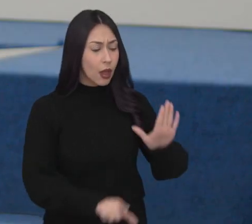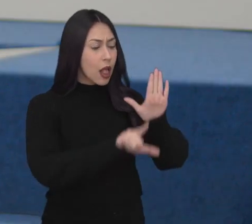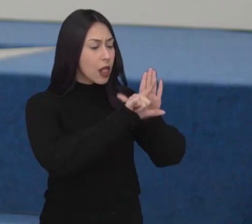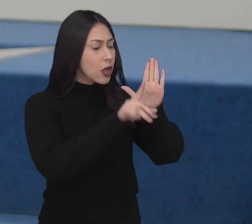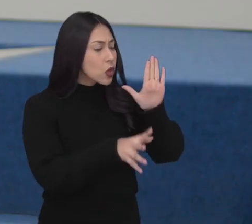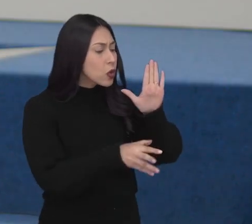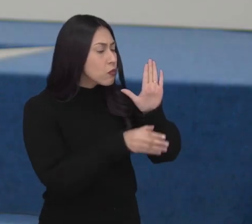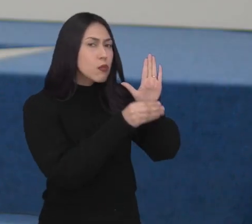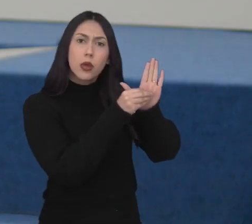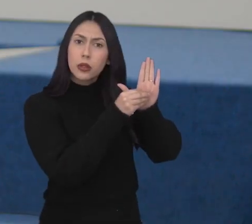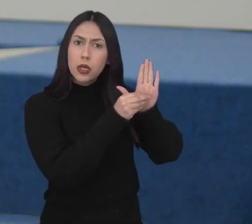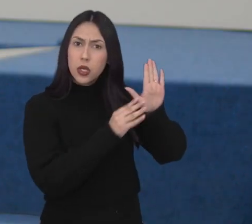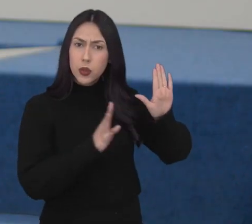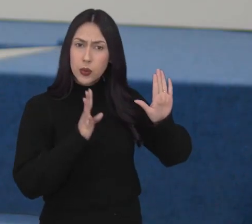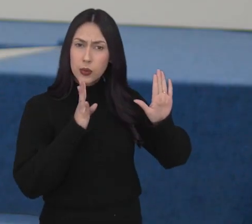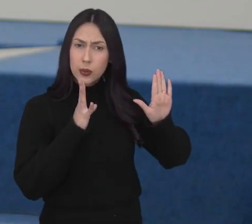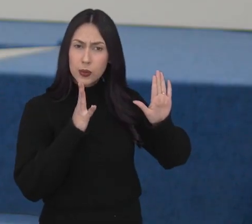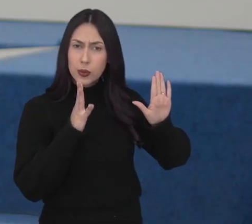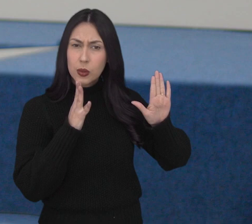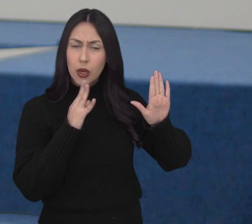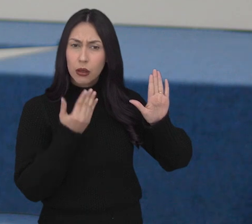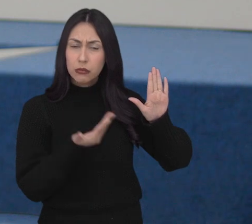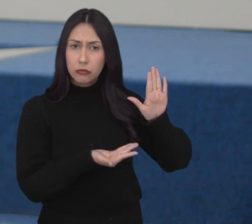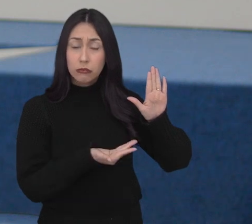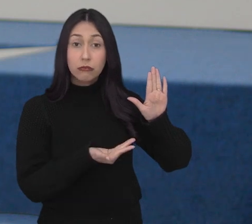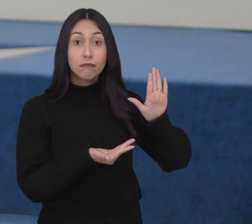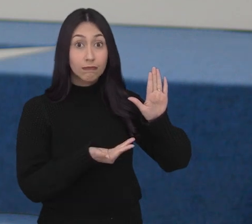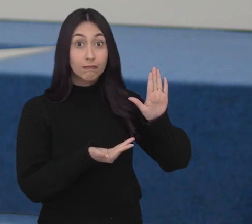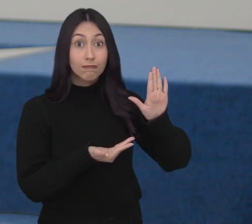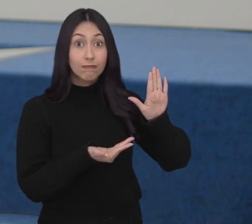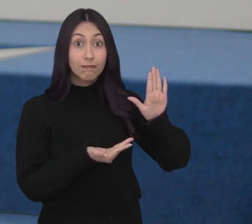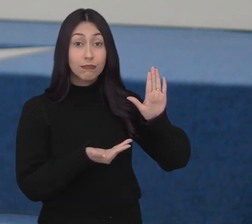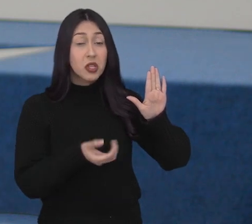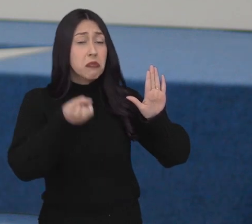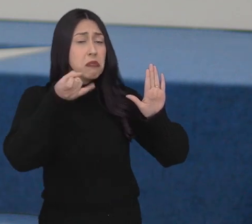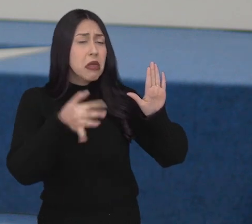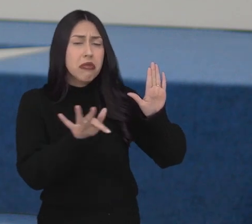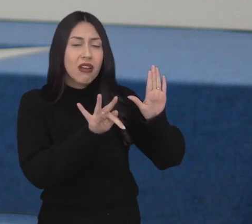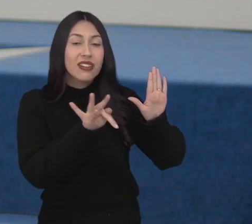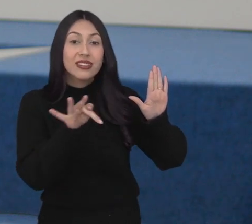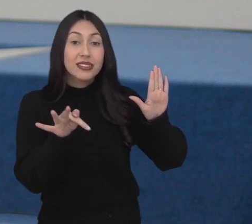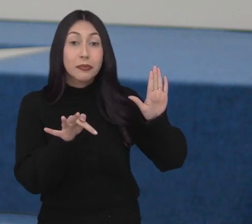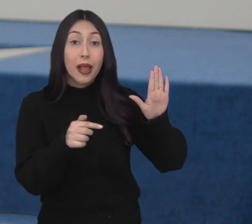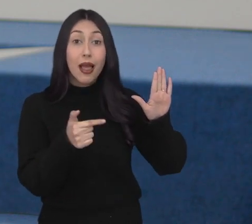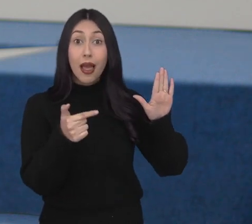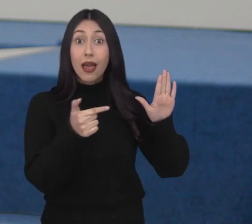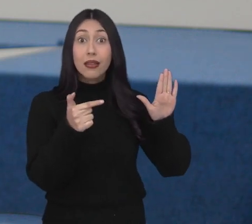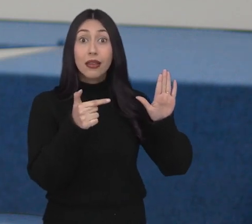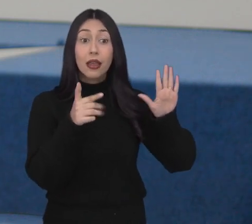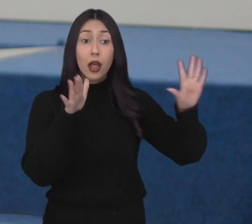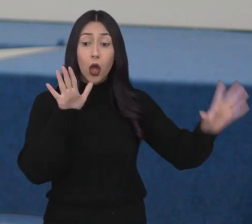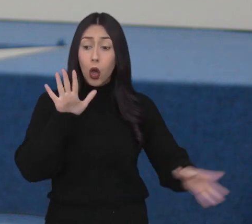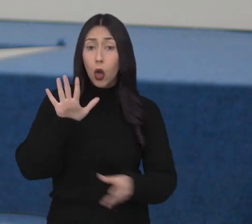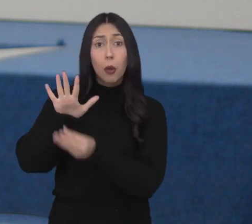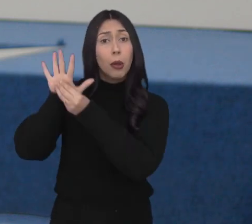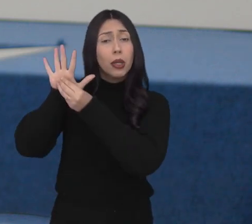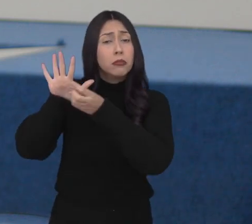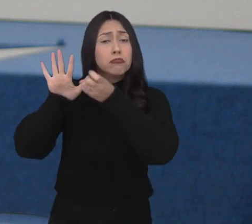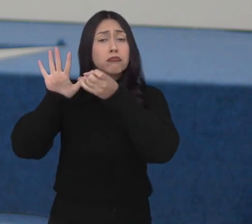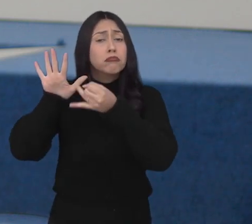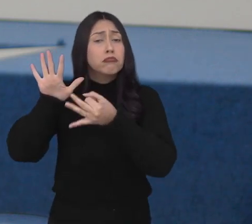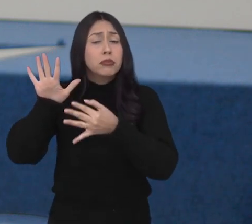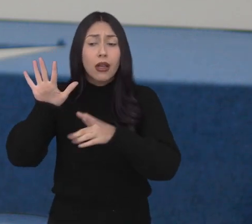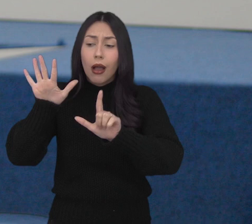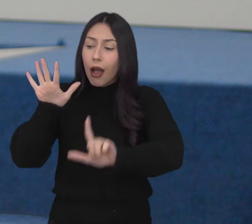Você sabe o que é e para que serve uma lei complementar? Em poucas palavras, ela é uma lei que